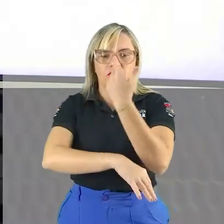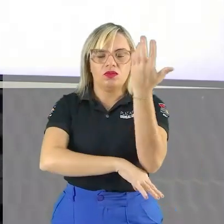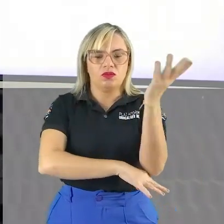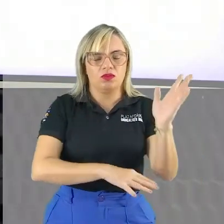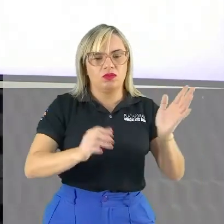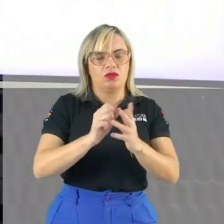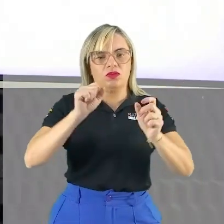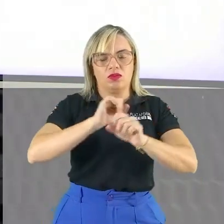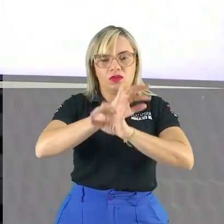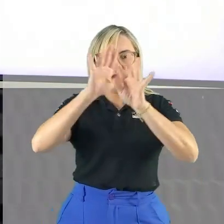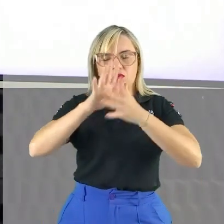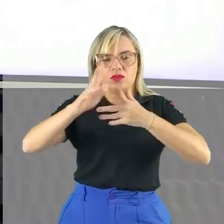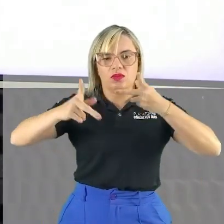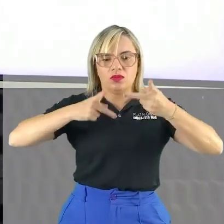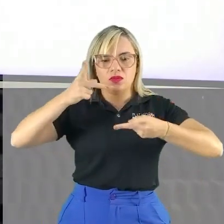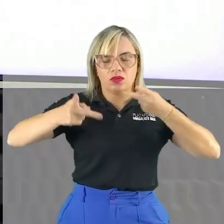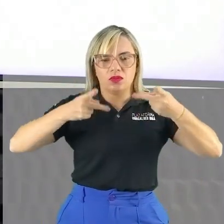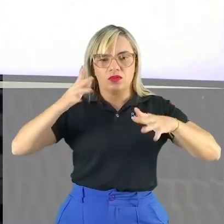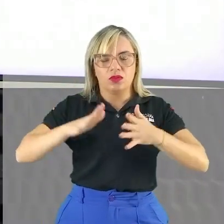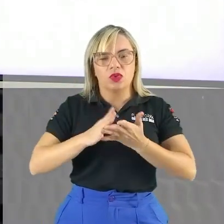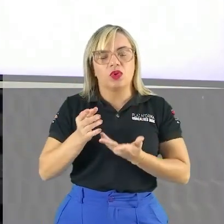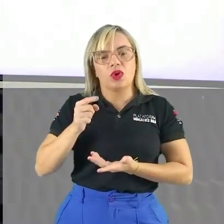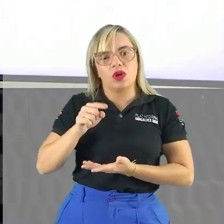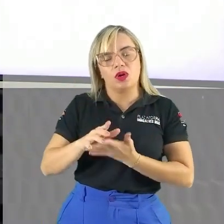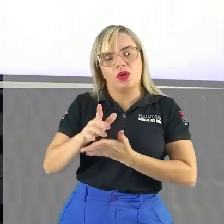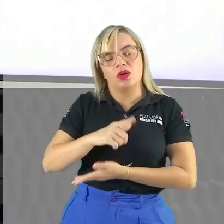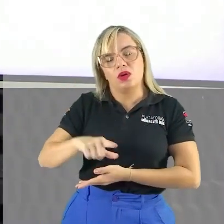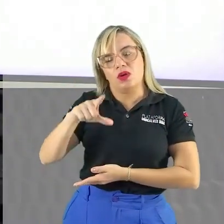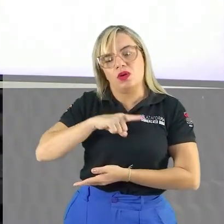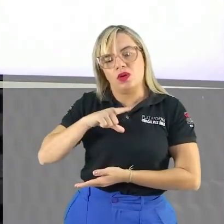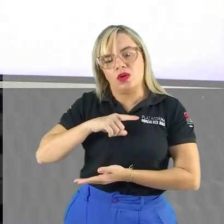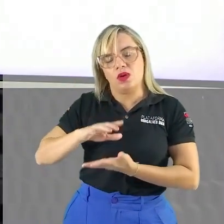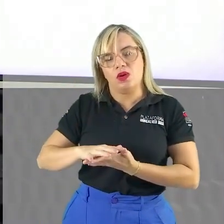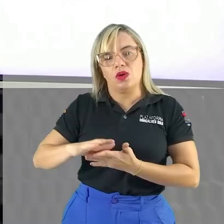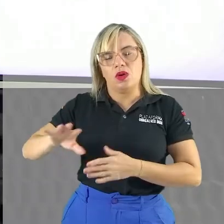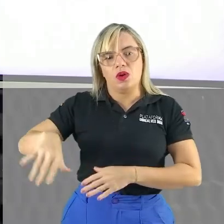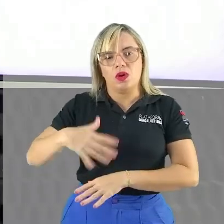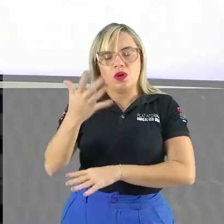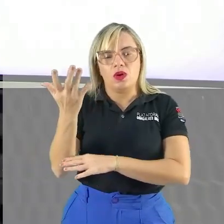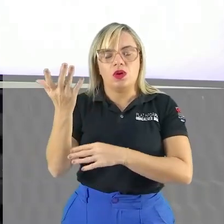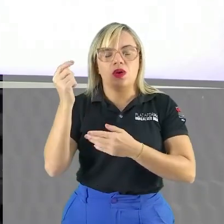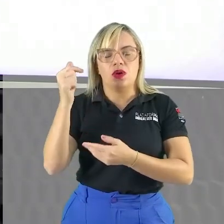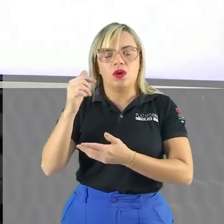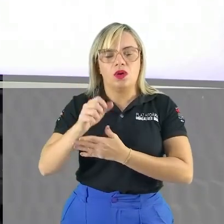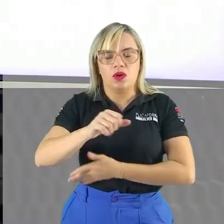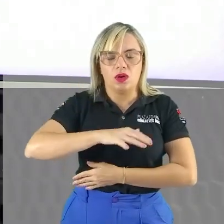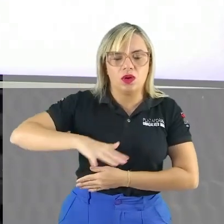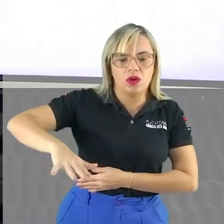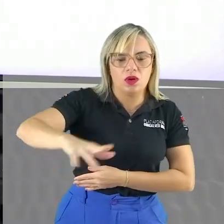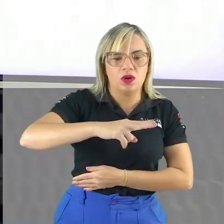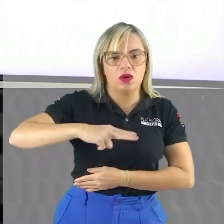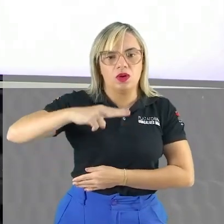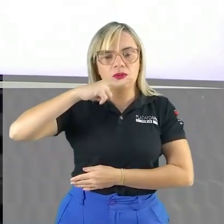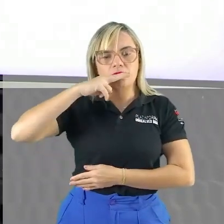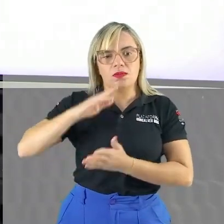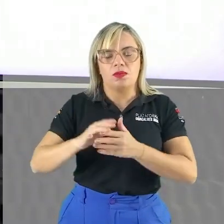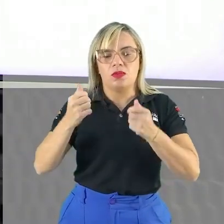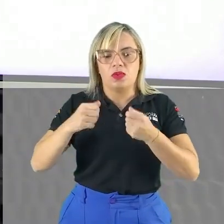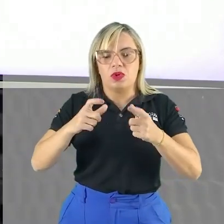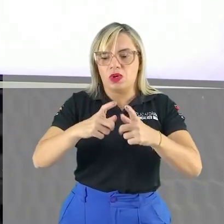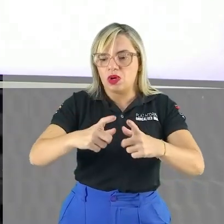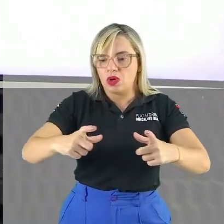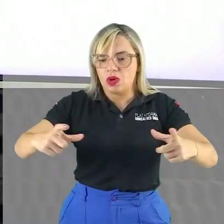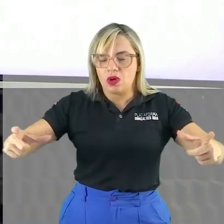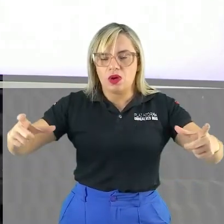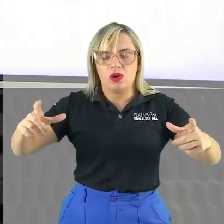claro. Quando você tem a plantação de cana-de-açúcar, você precisa de uma área gigantesca. E